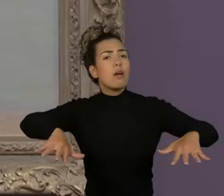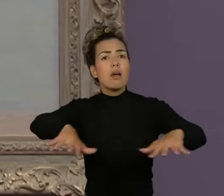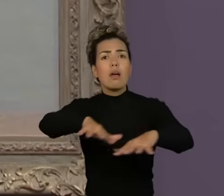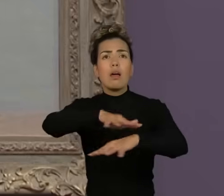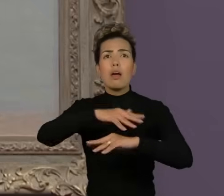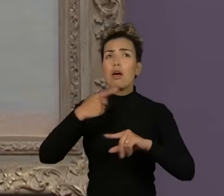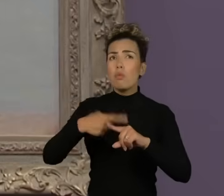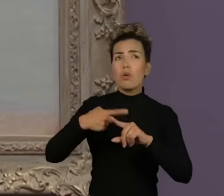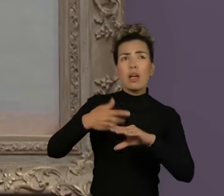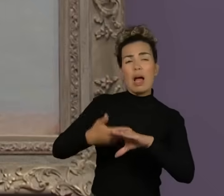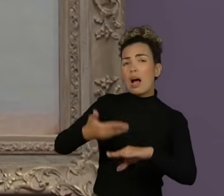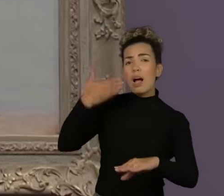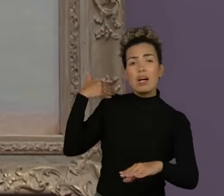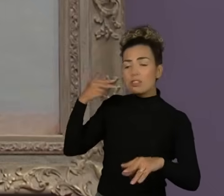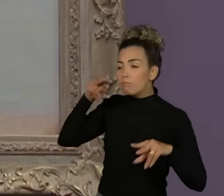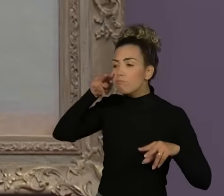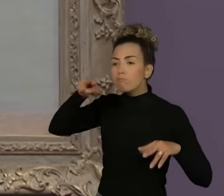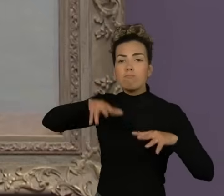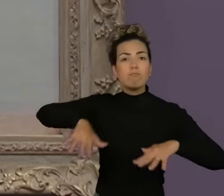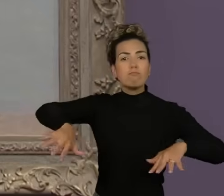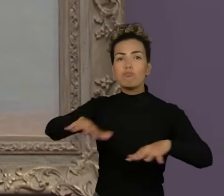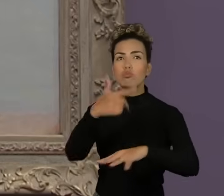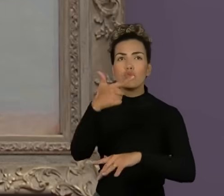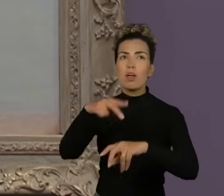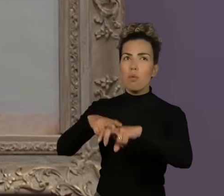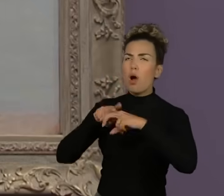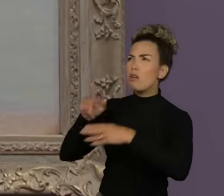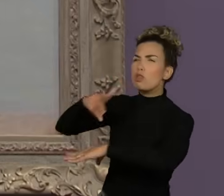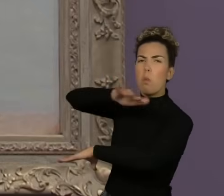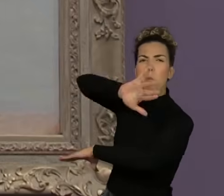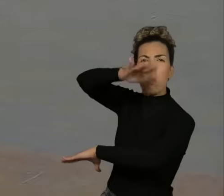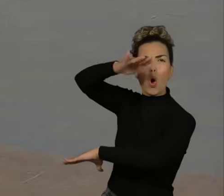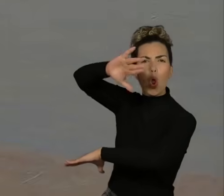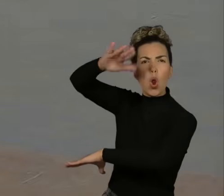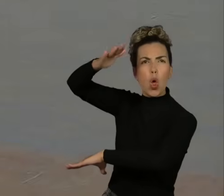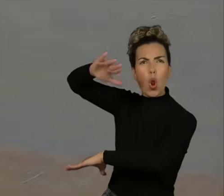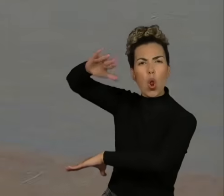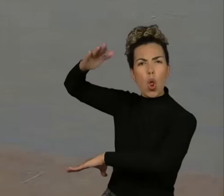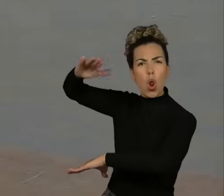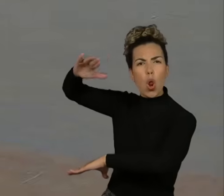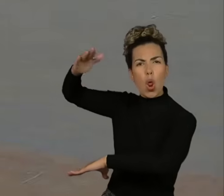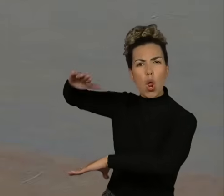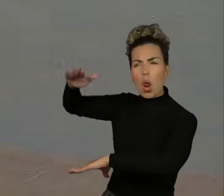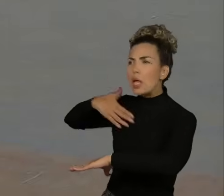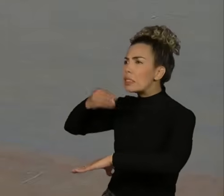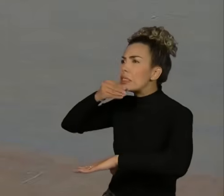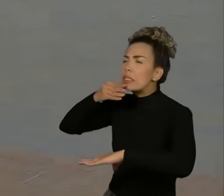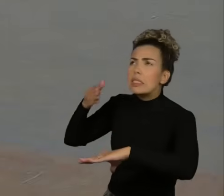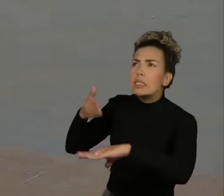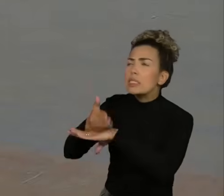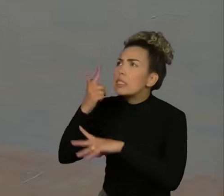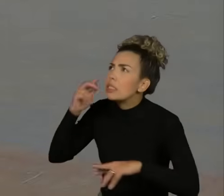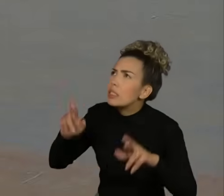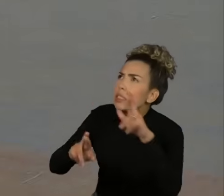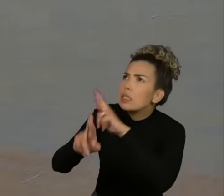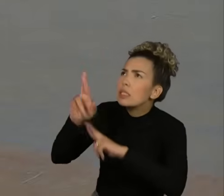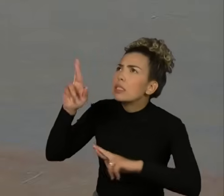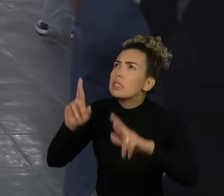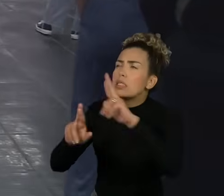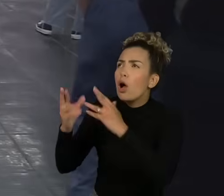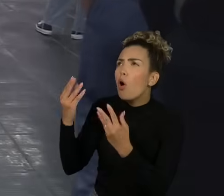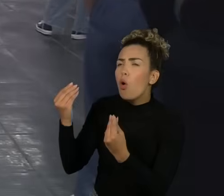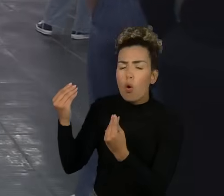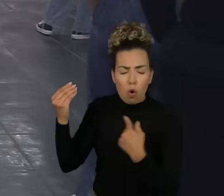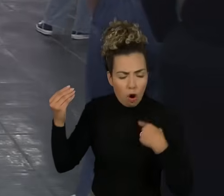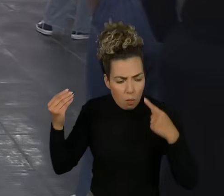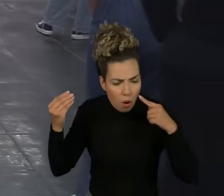da época, do topo de falésias enormes, ou entrando em grutas para conseguir pintar mais próximo do nível do mar.